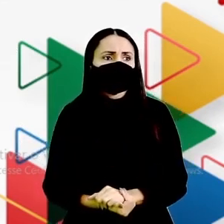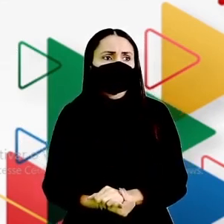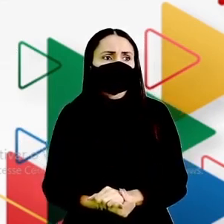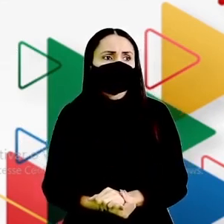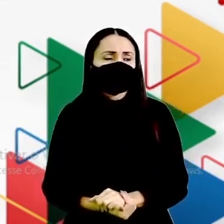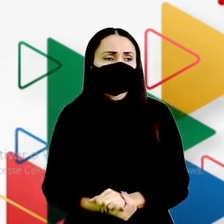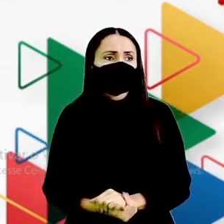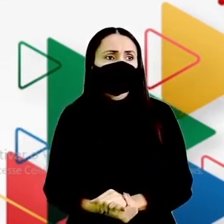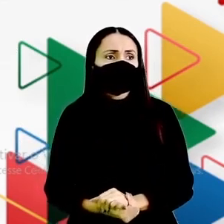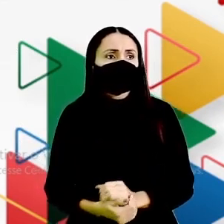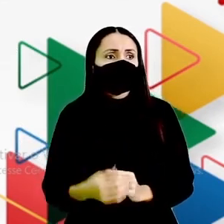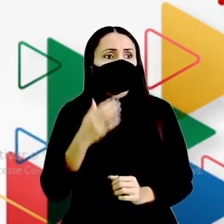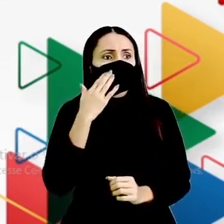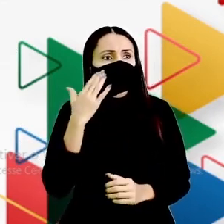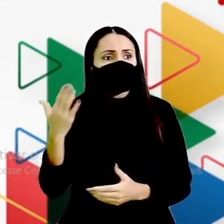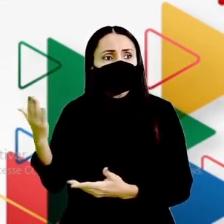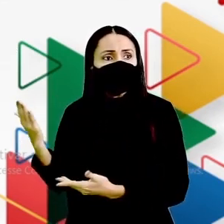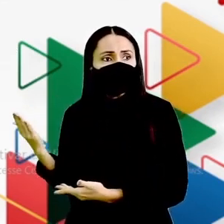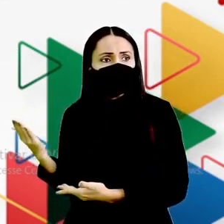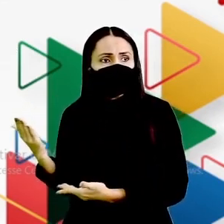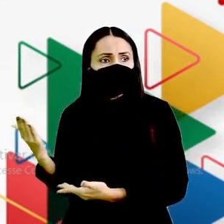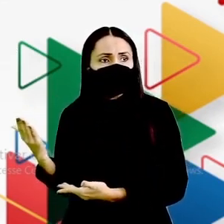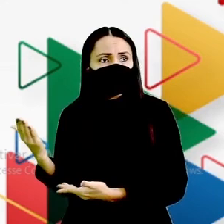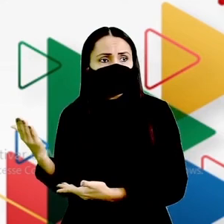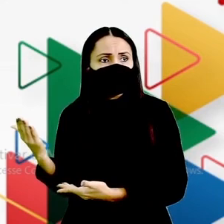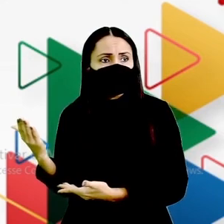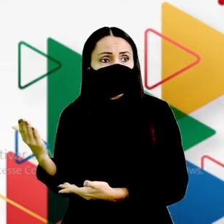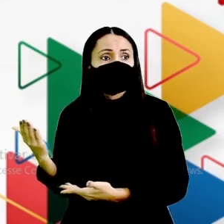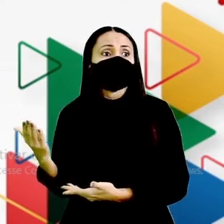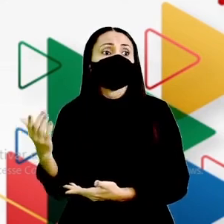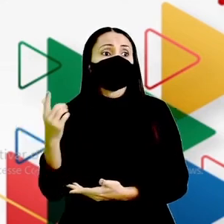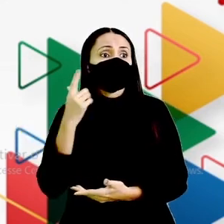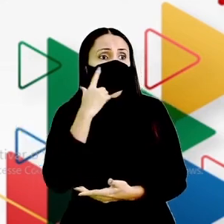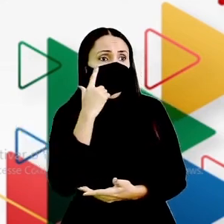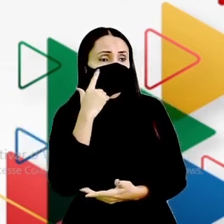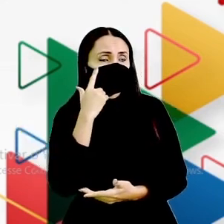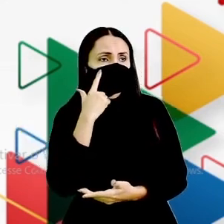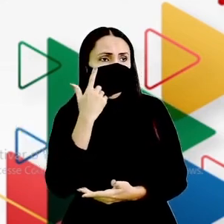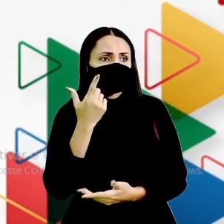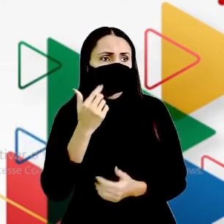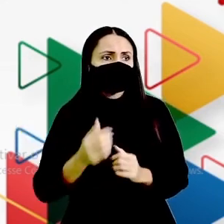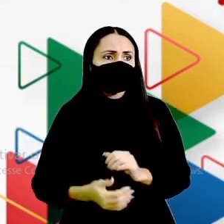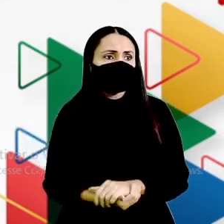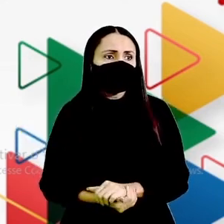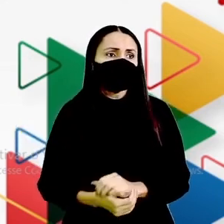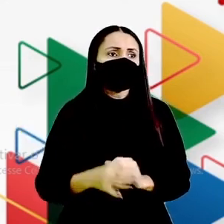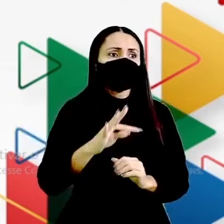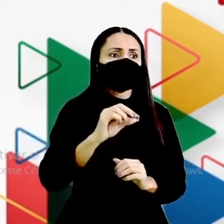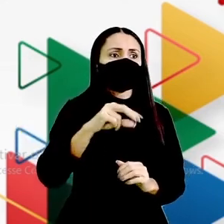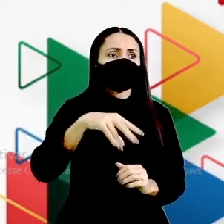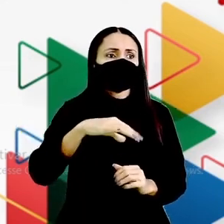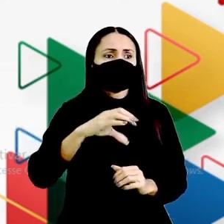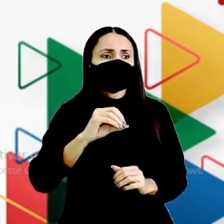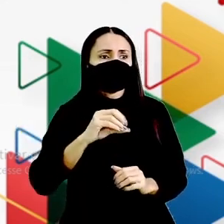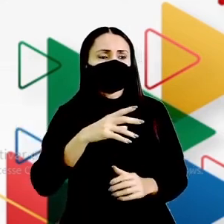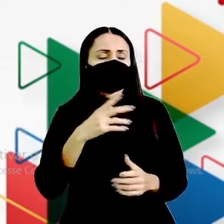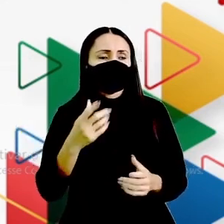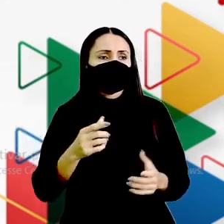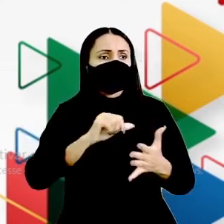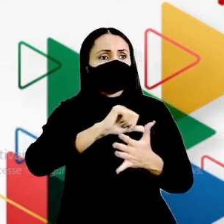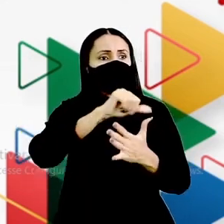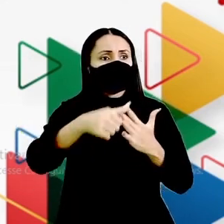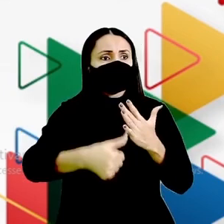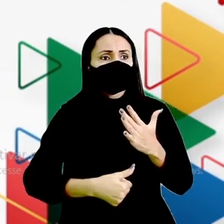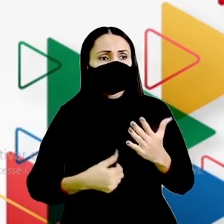dos hiatos, claro. Preste atenção. Quando forem tônicos, vierem precedidos de vogal e formarem sílabas